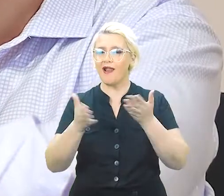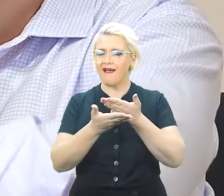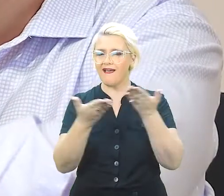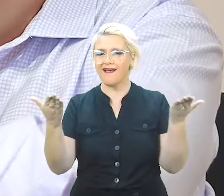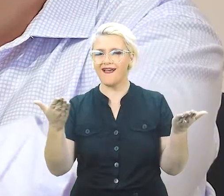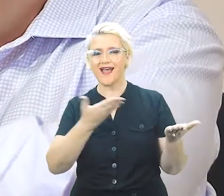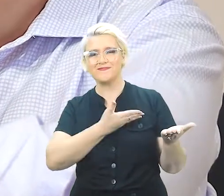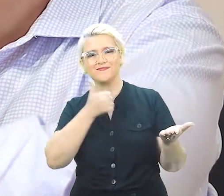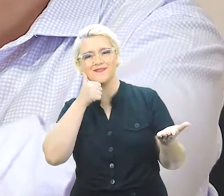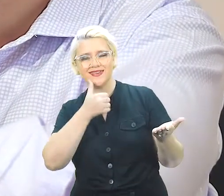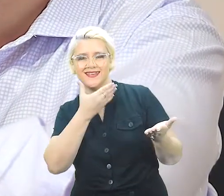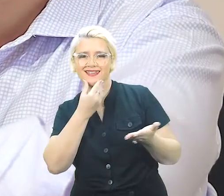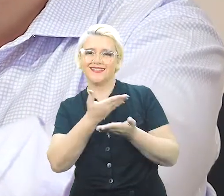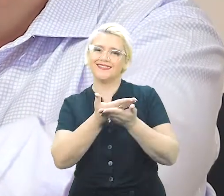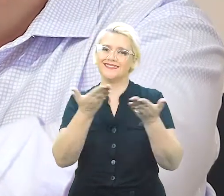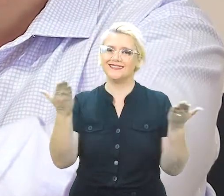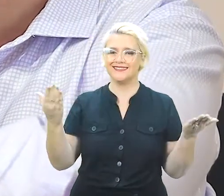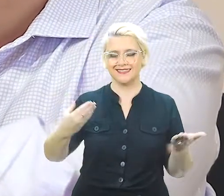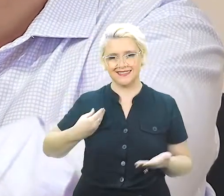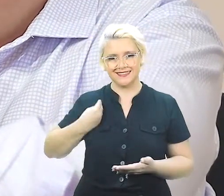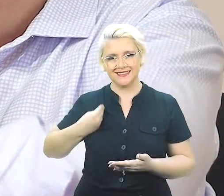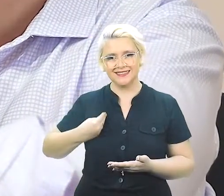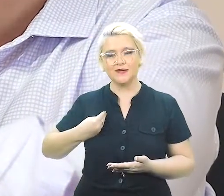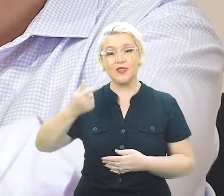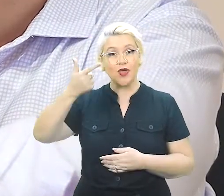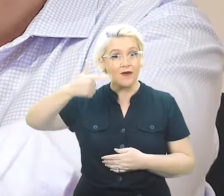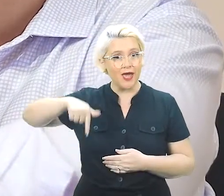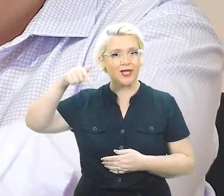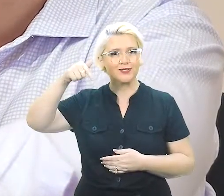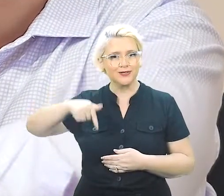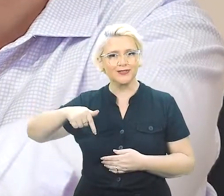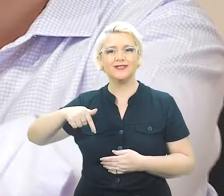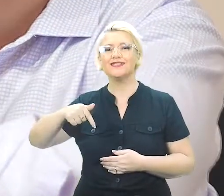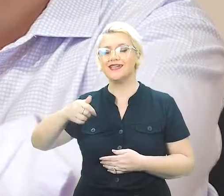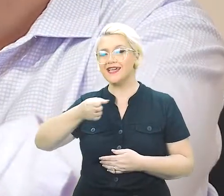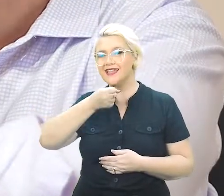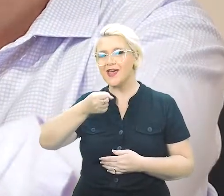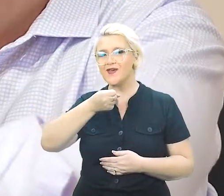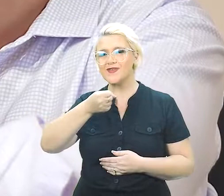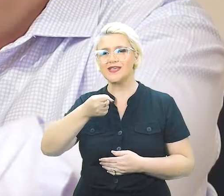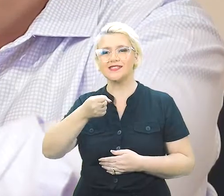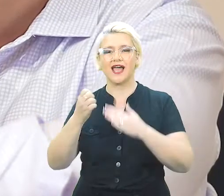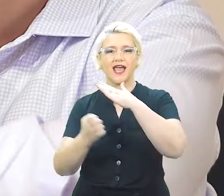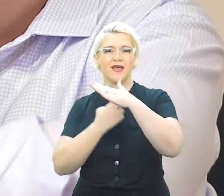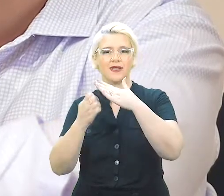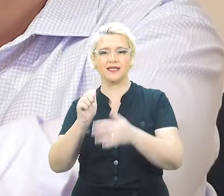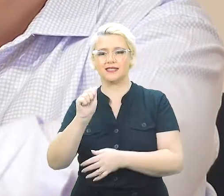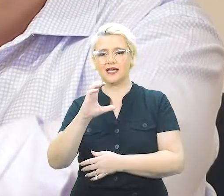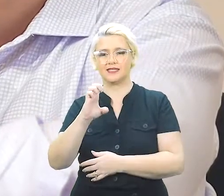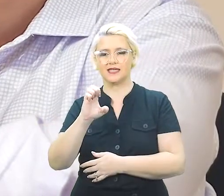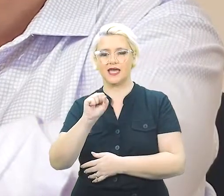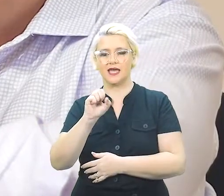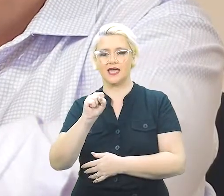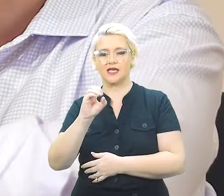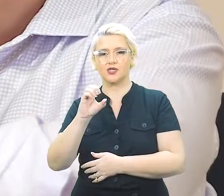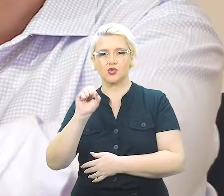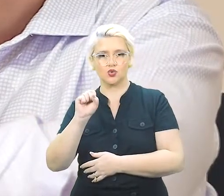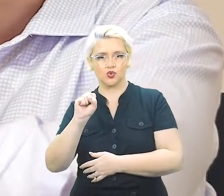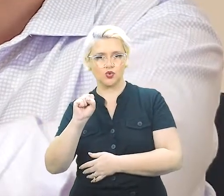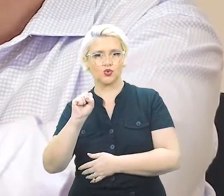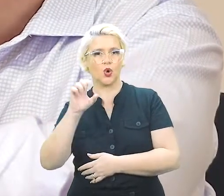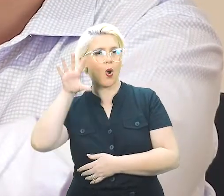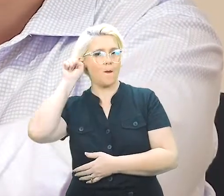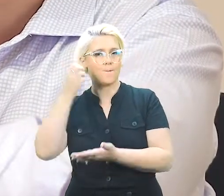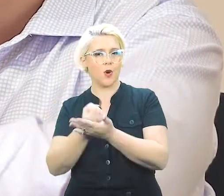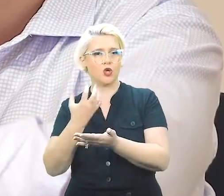Olá, meus amigos e minhas amigas, estamos com mais um episódio do Acessos Podcast,